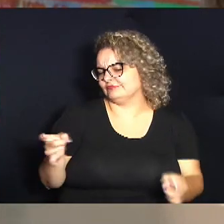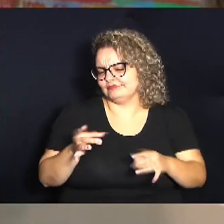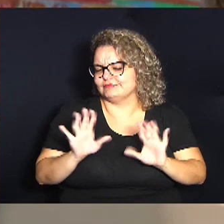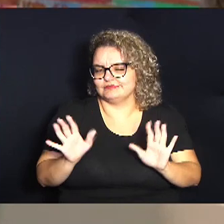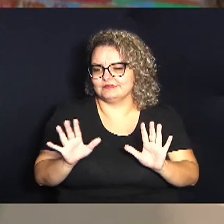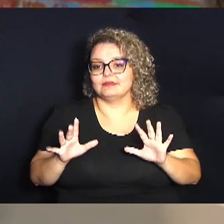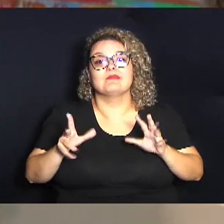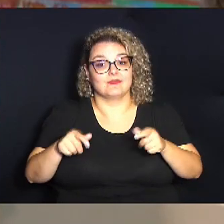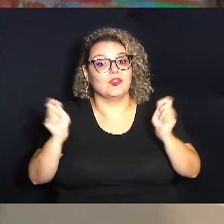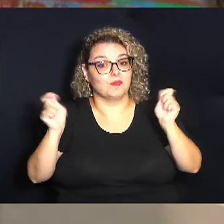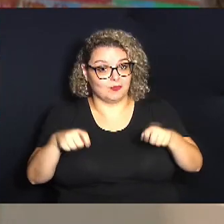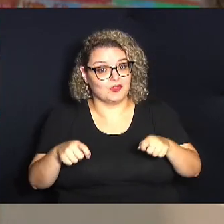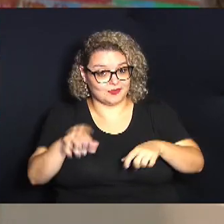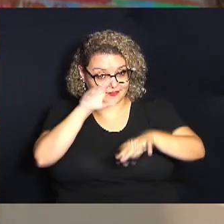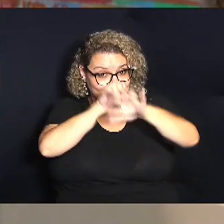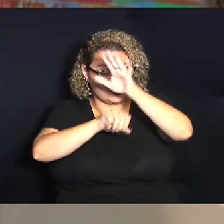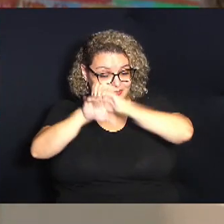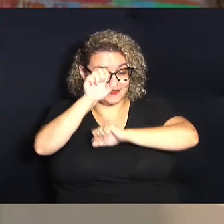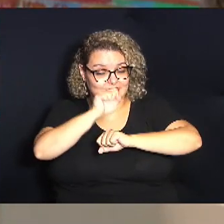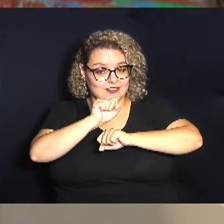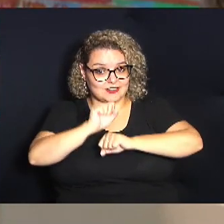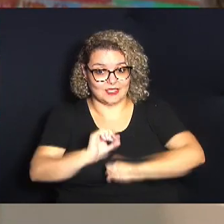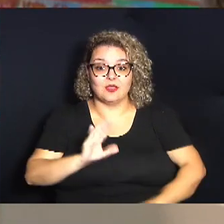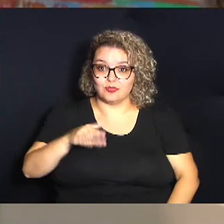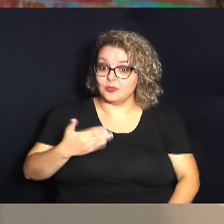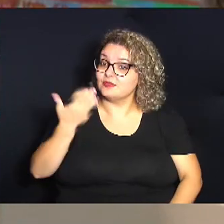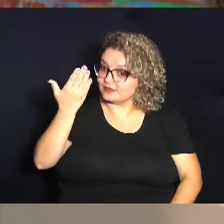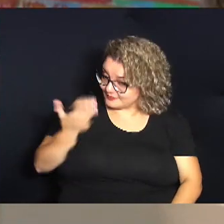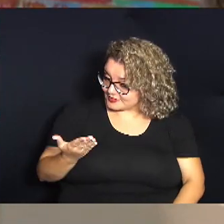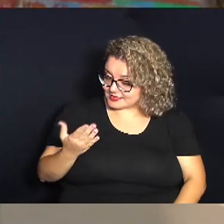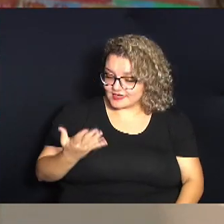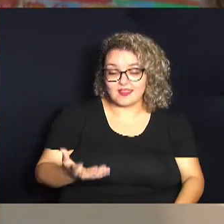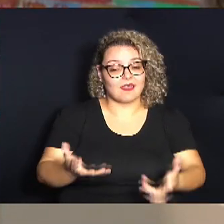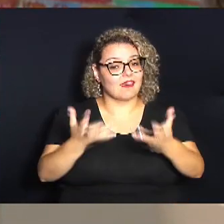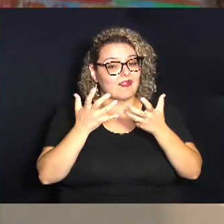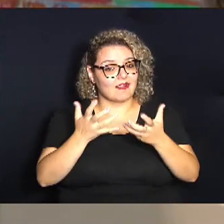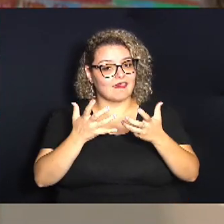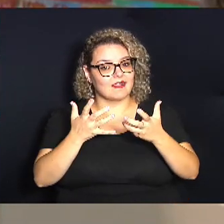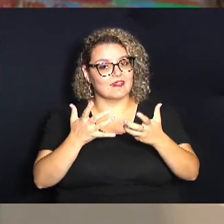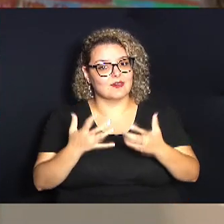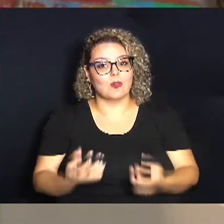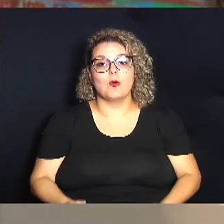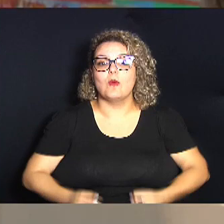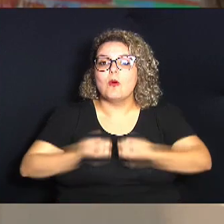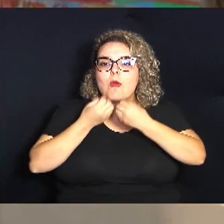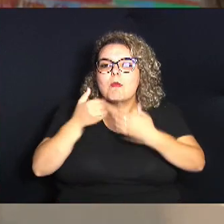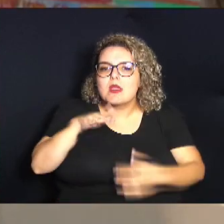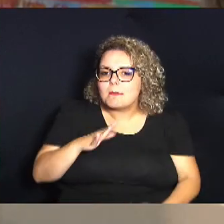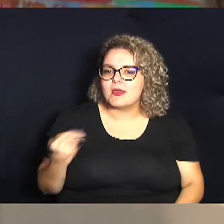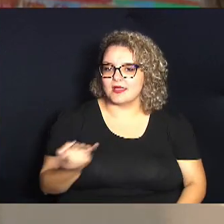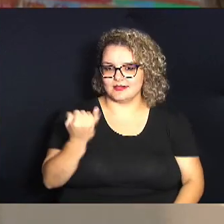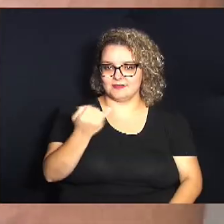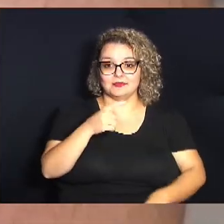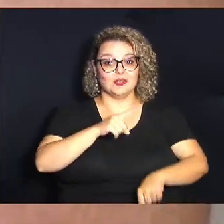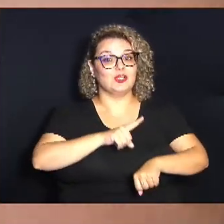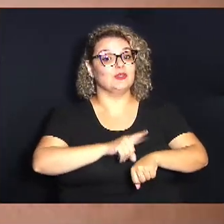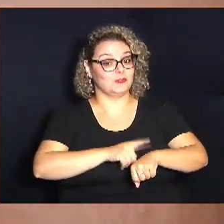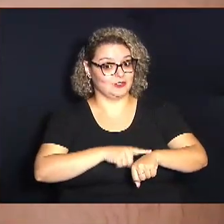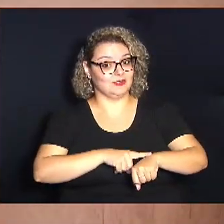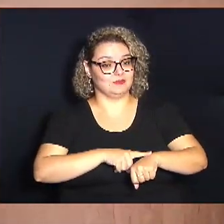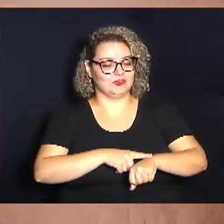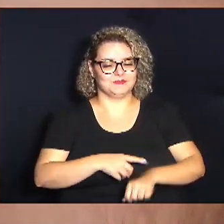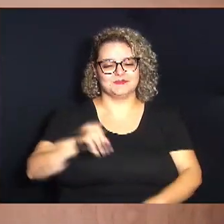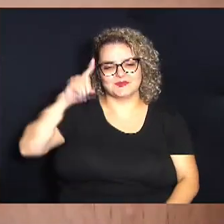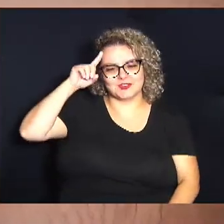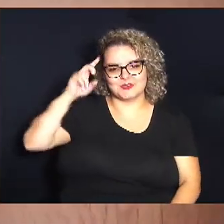Tudo é possível de se aprender, desde que você esteja disposto a doar o seu bem mais precioso, o tempo. No dia